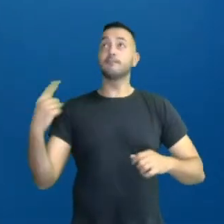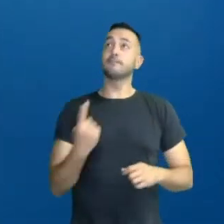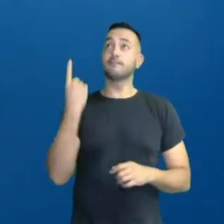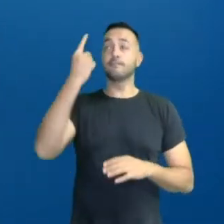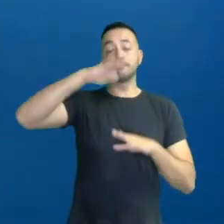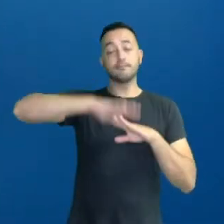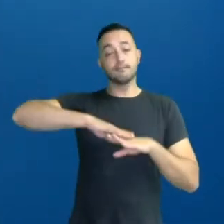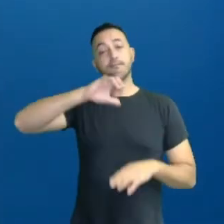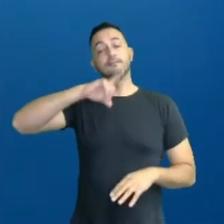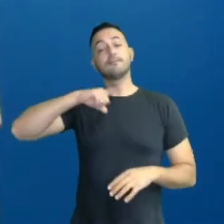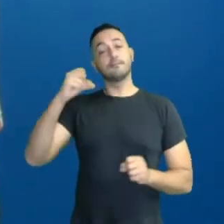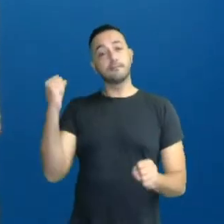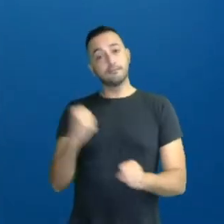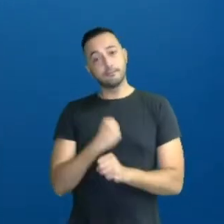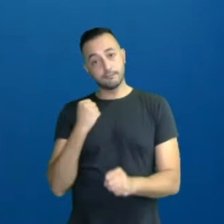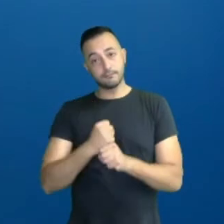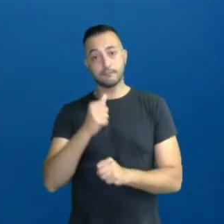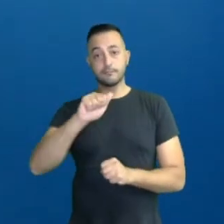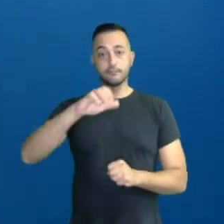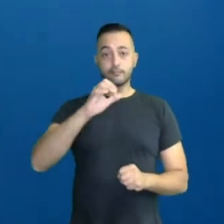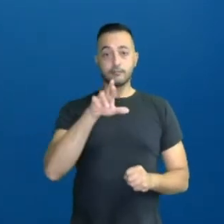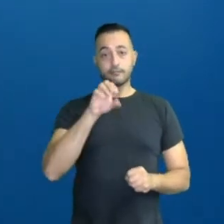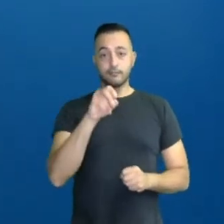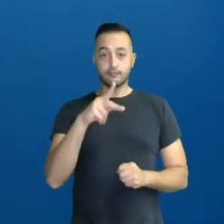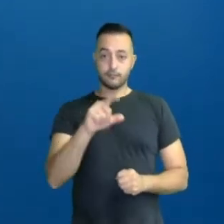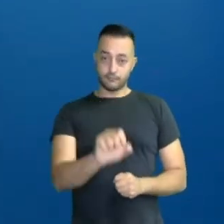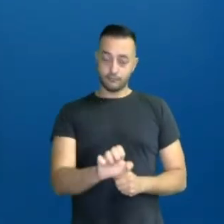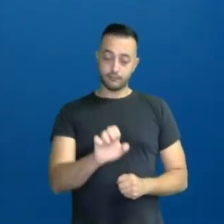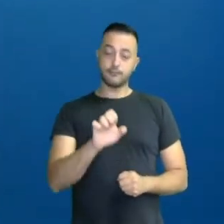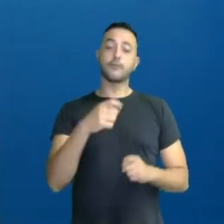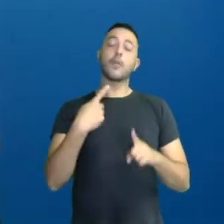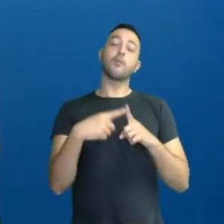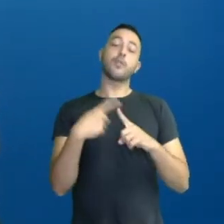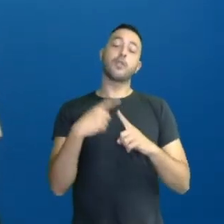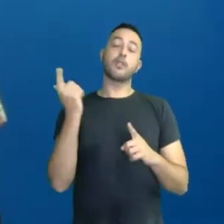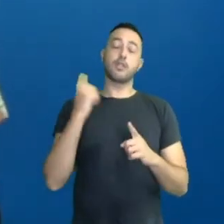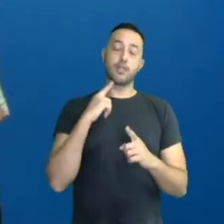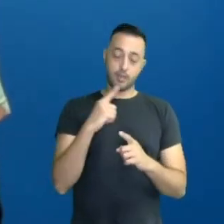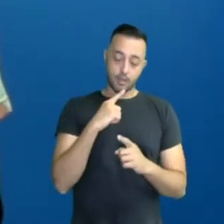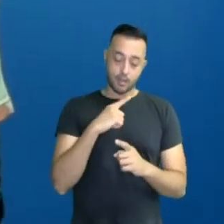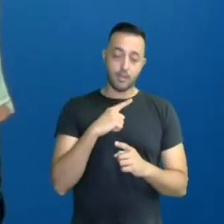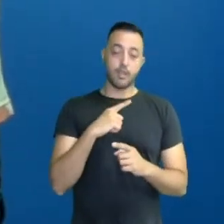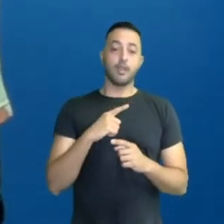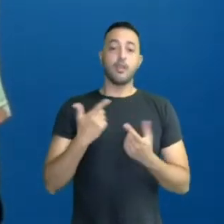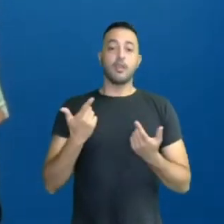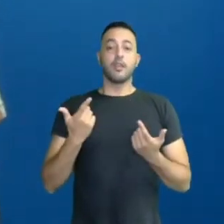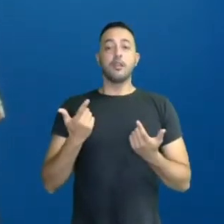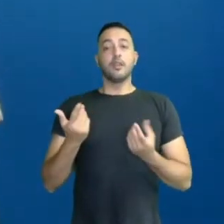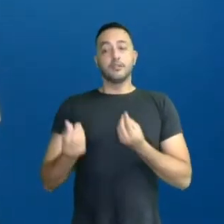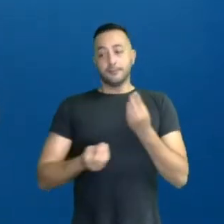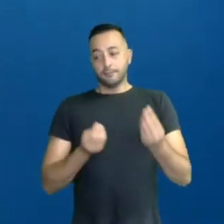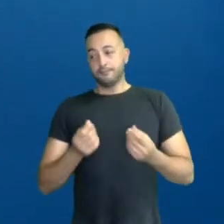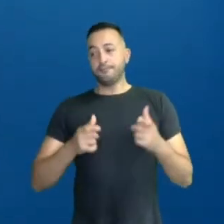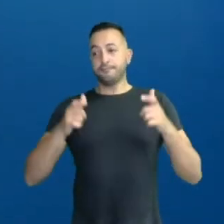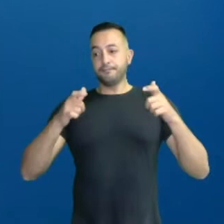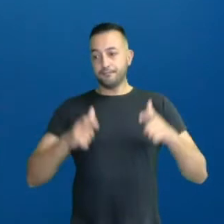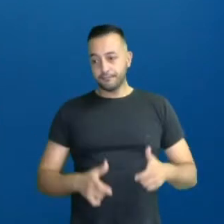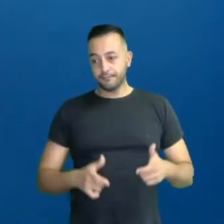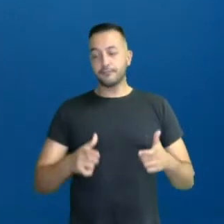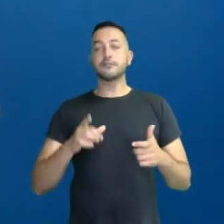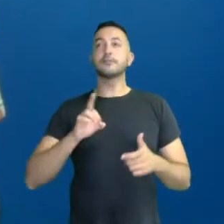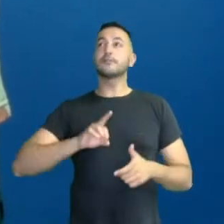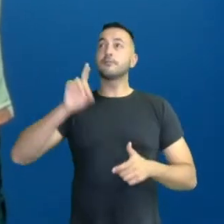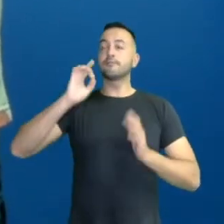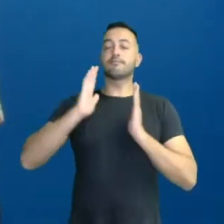da cidade, ali se construía a Acrópole. Porque além de ser uma forma de lugar onde se cultuavam